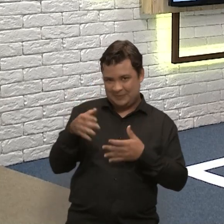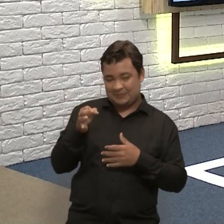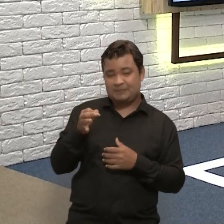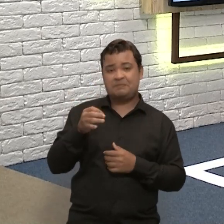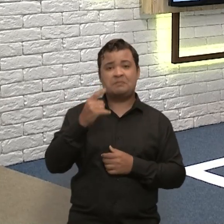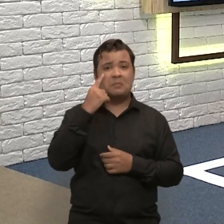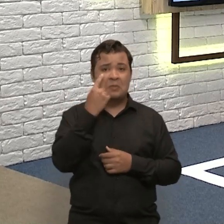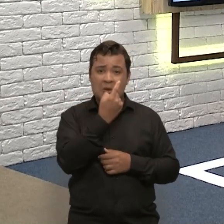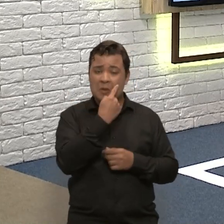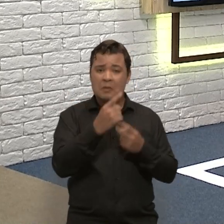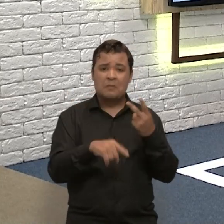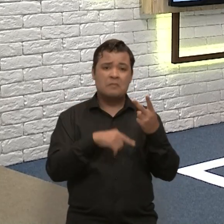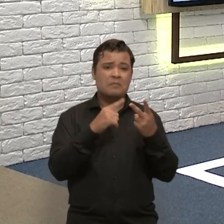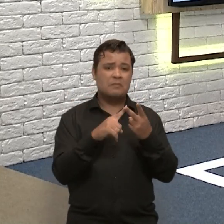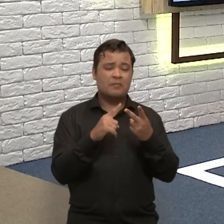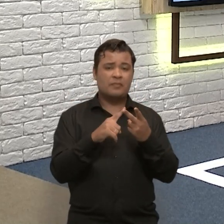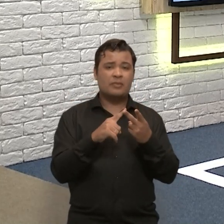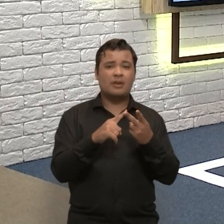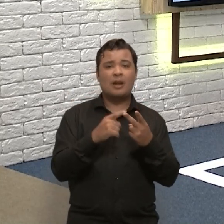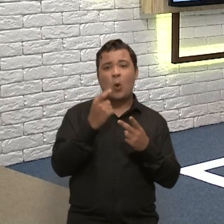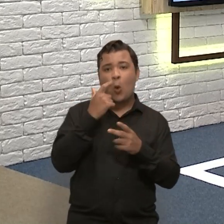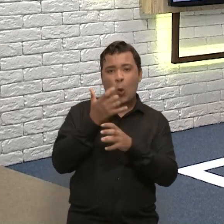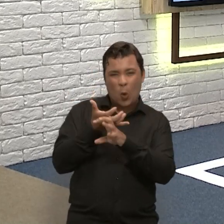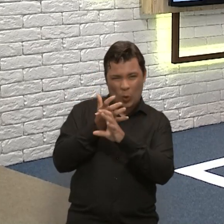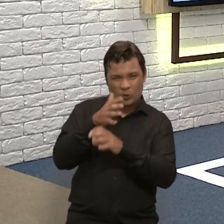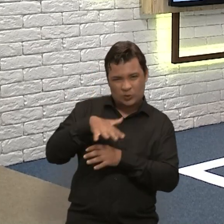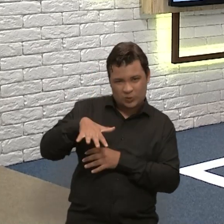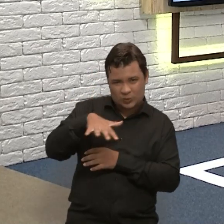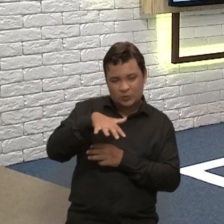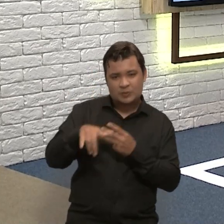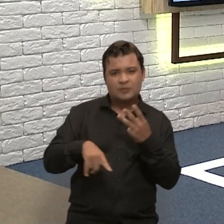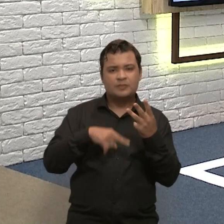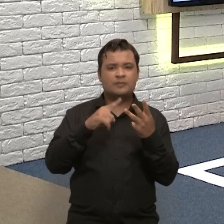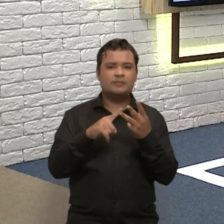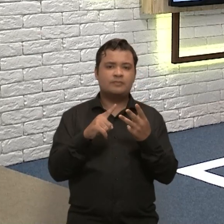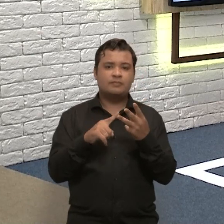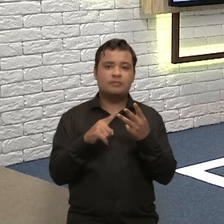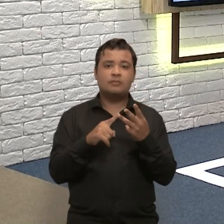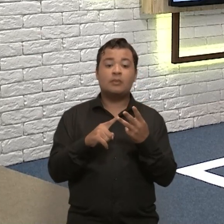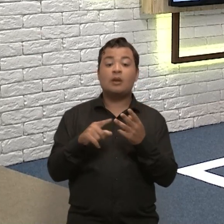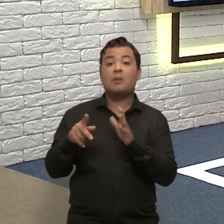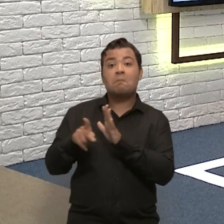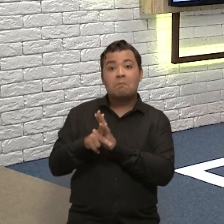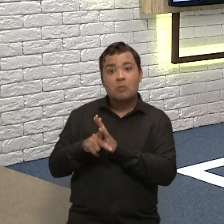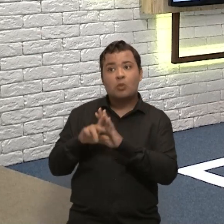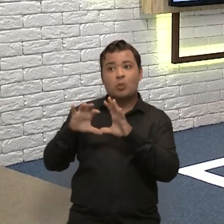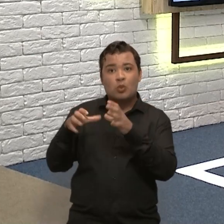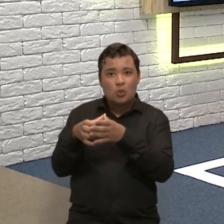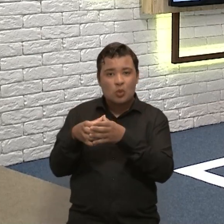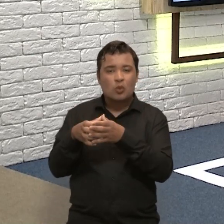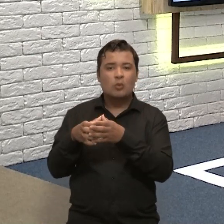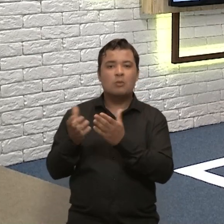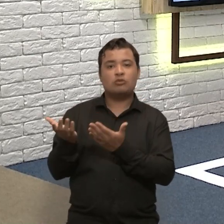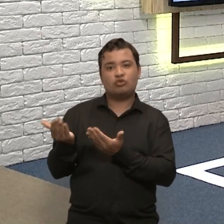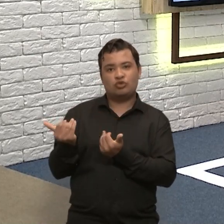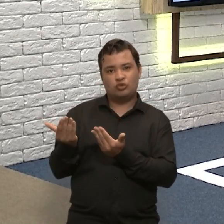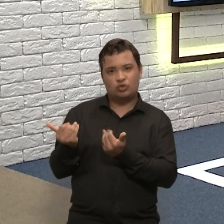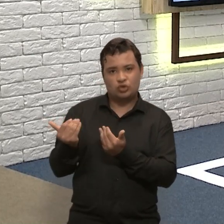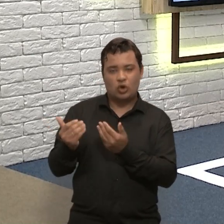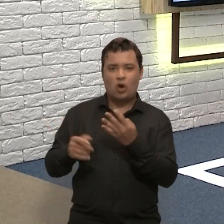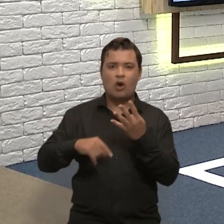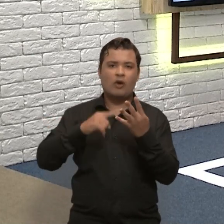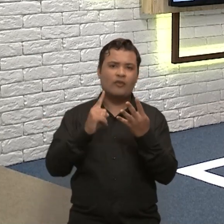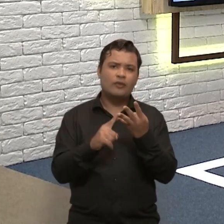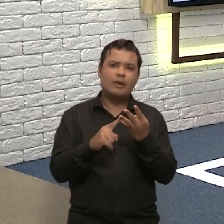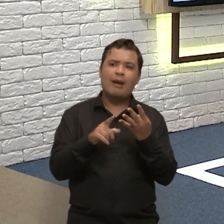na ortopedia, seja no ambulatório de adolescentes, ou não mesmo na clínica cirúrgica.